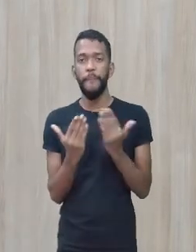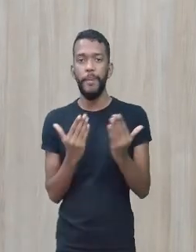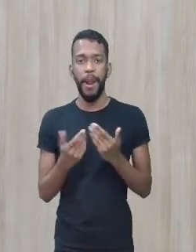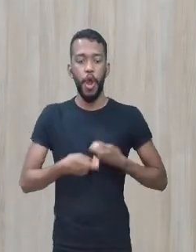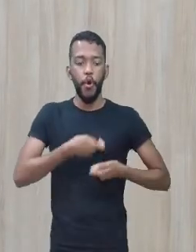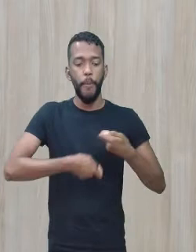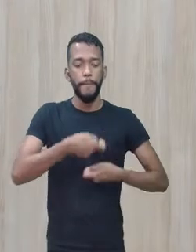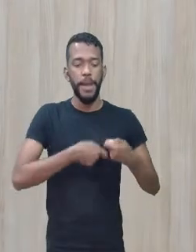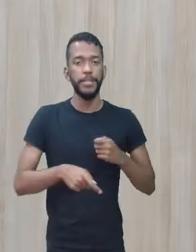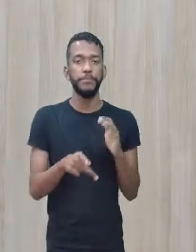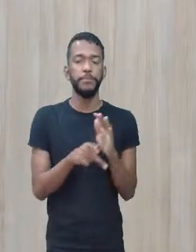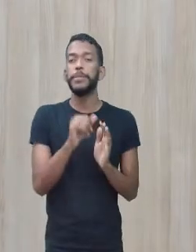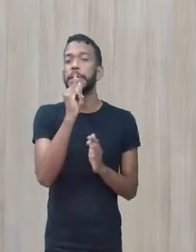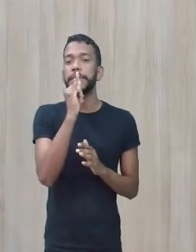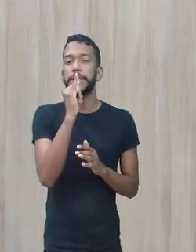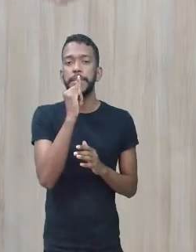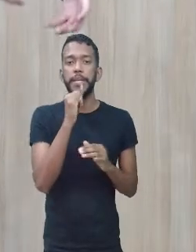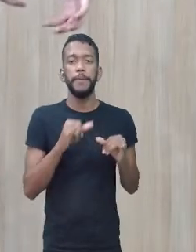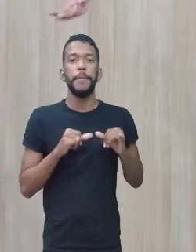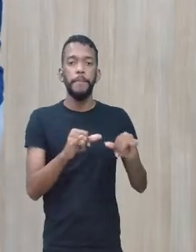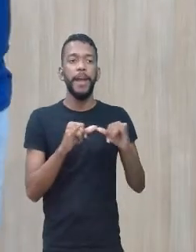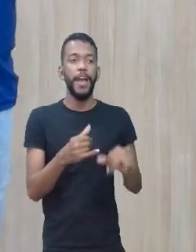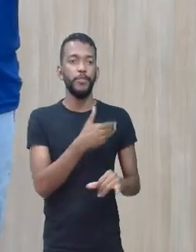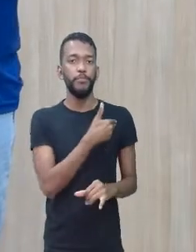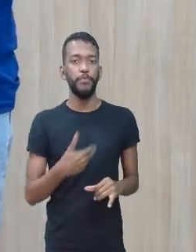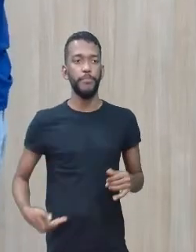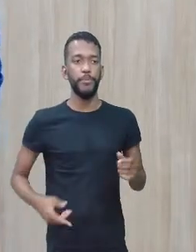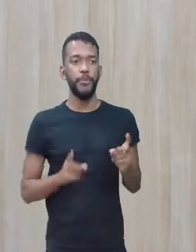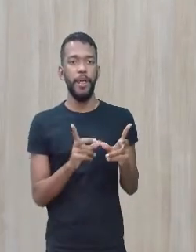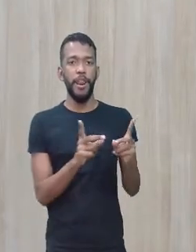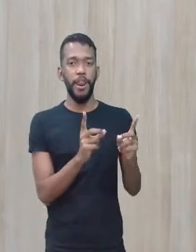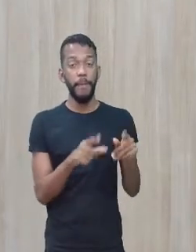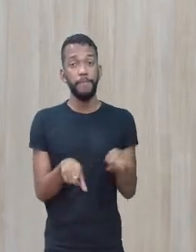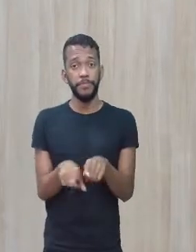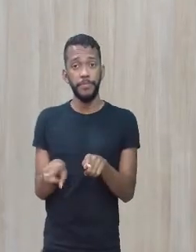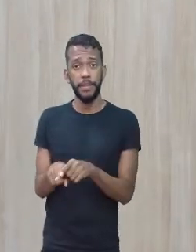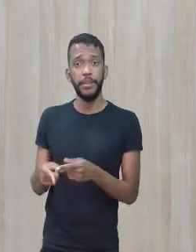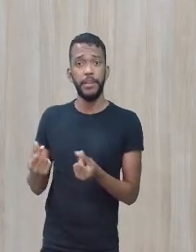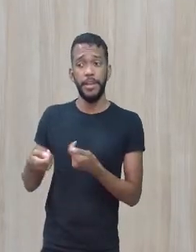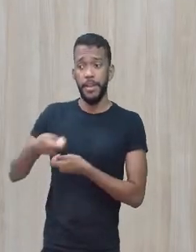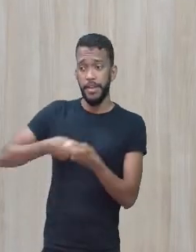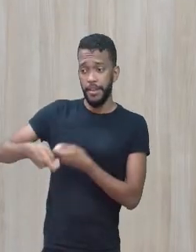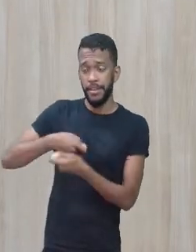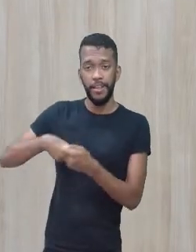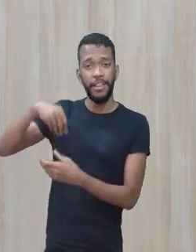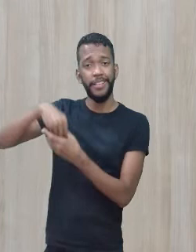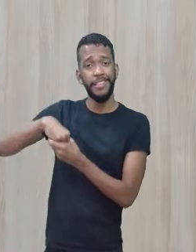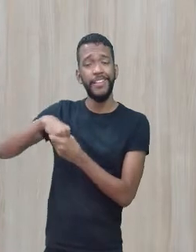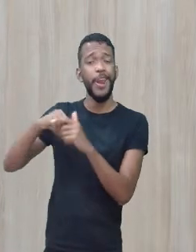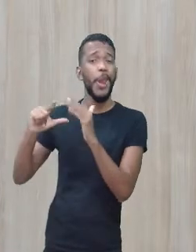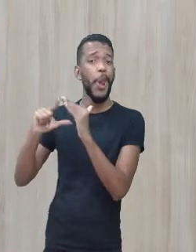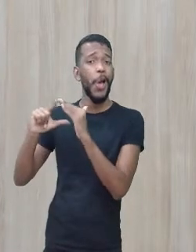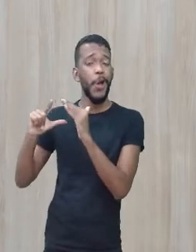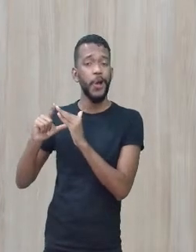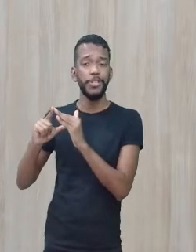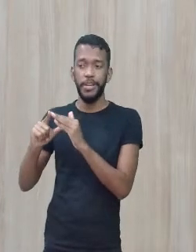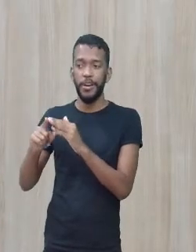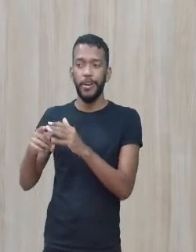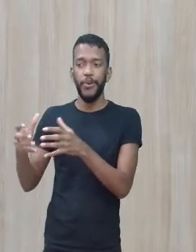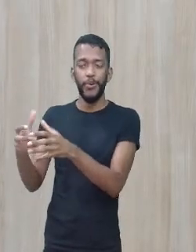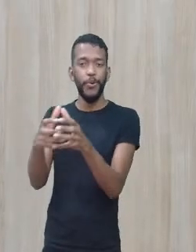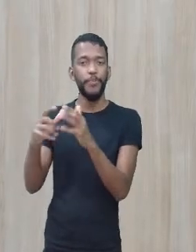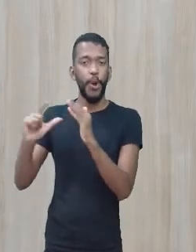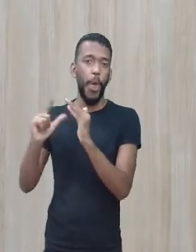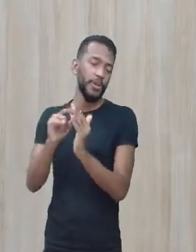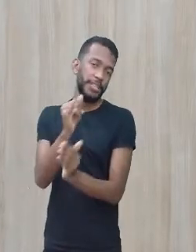que é realizado, por exemplo, no mercado público e o comércio que é realizado em uma loja ou um conjunto de lojas, né,